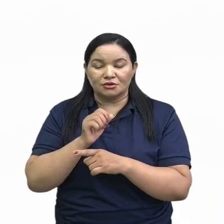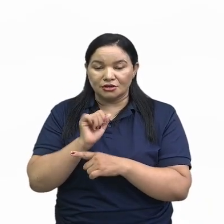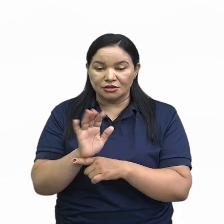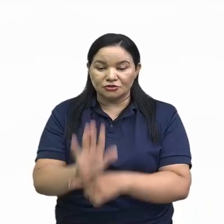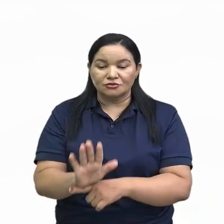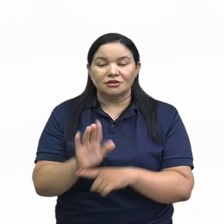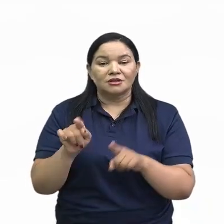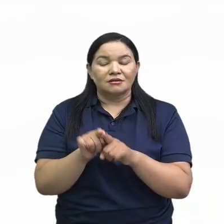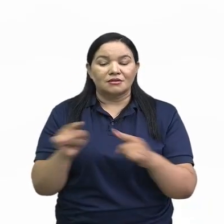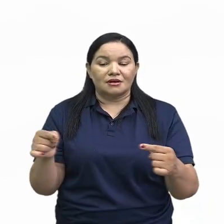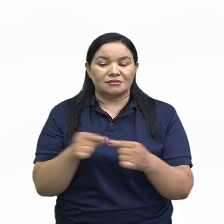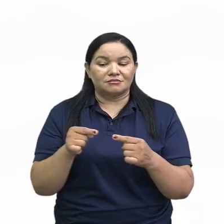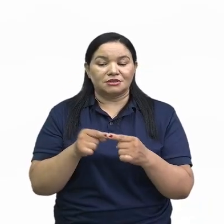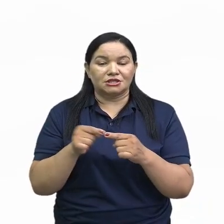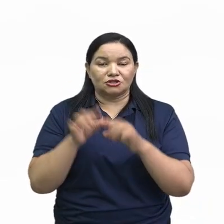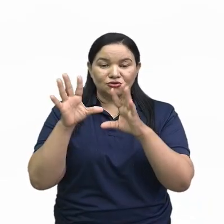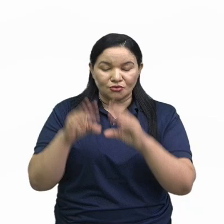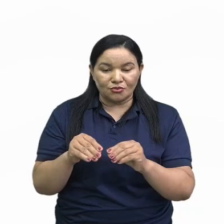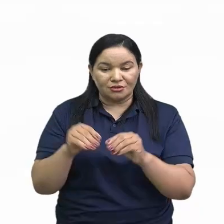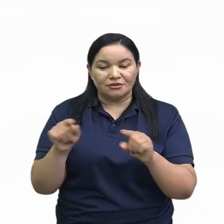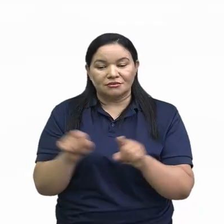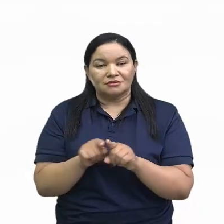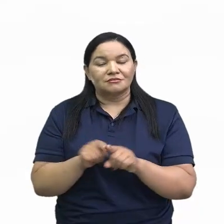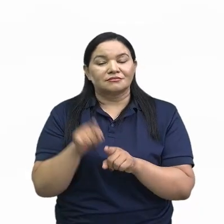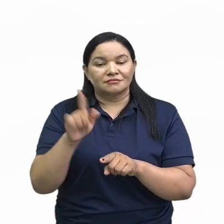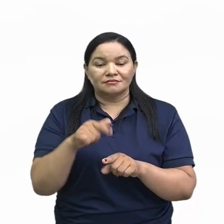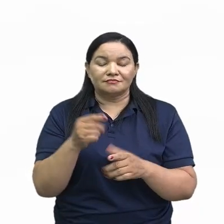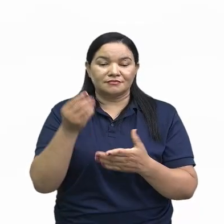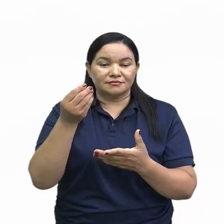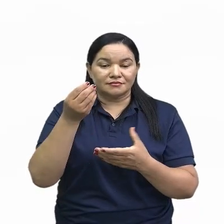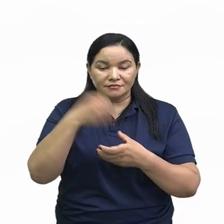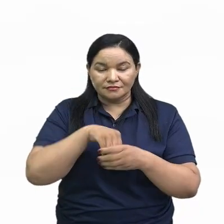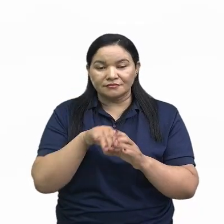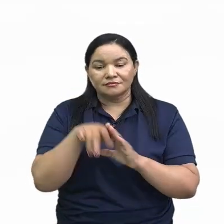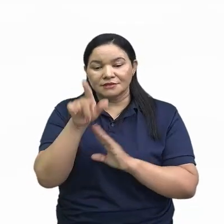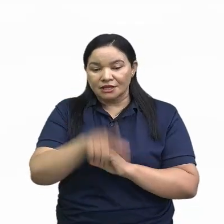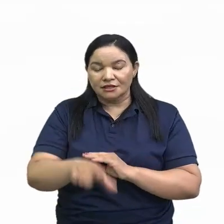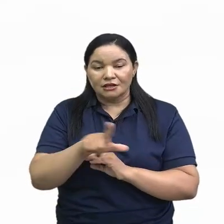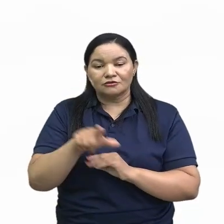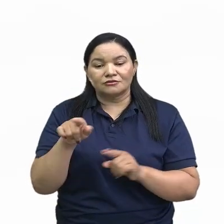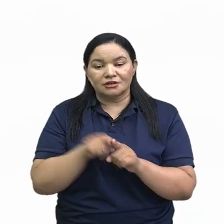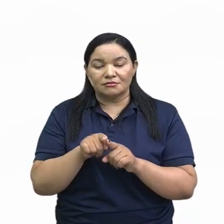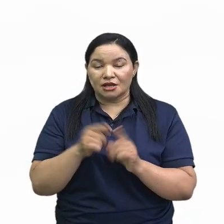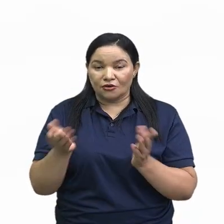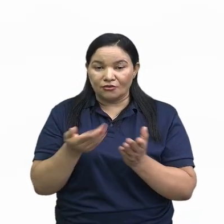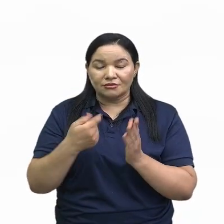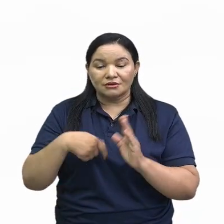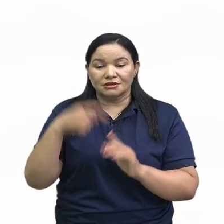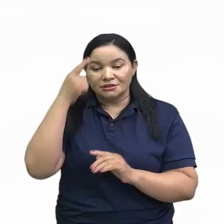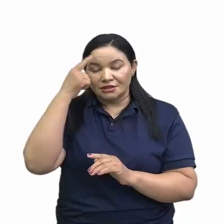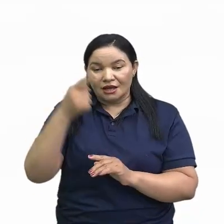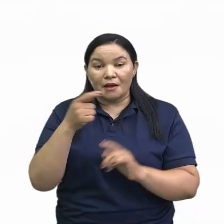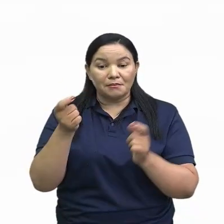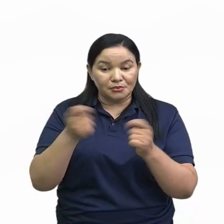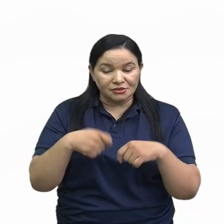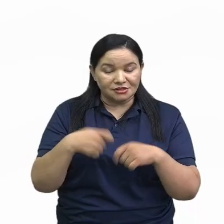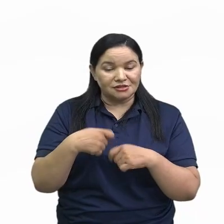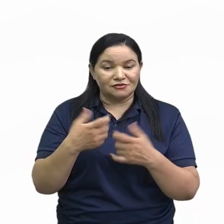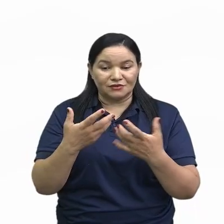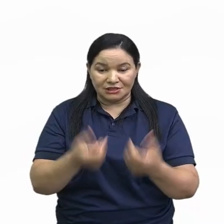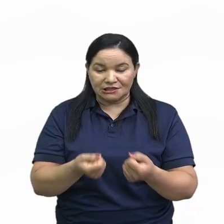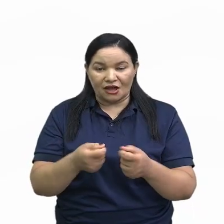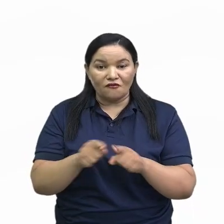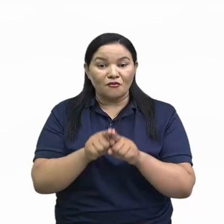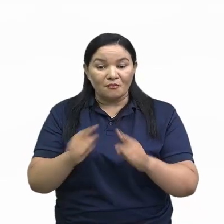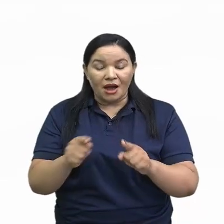luz e escuridão em obras literárias e percebo que essas ideias que nós trabalhamos aqui são possíveis, são aceitáveis.